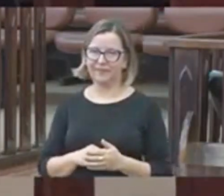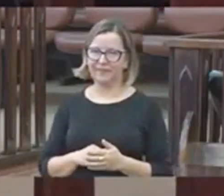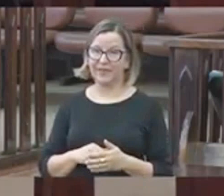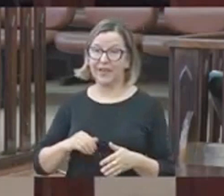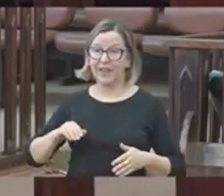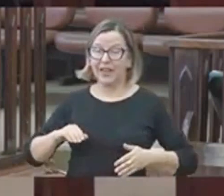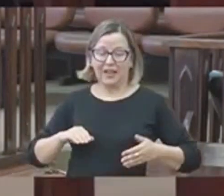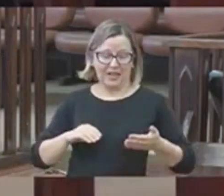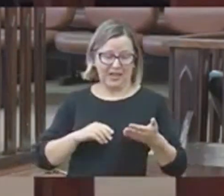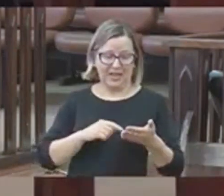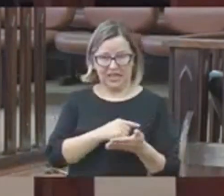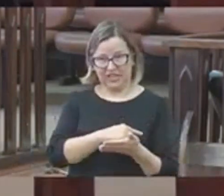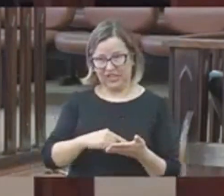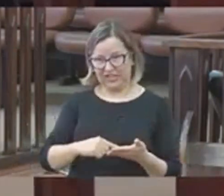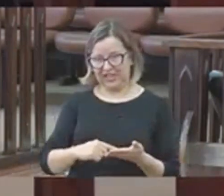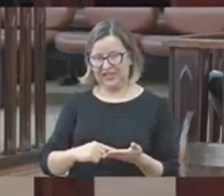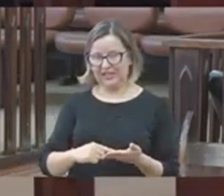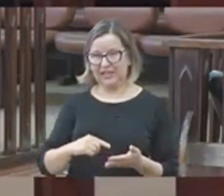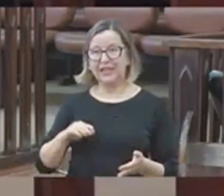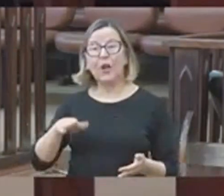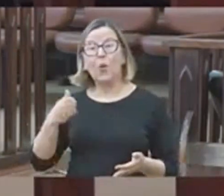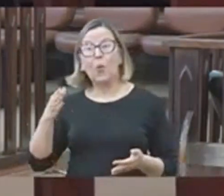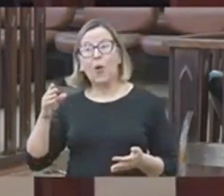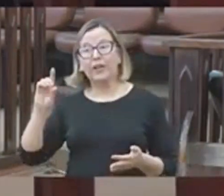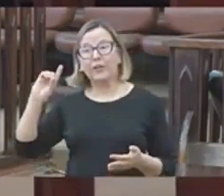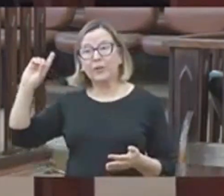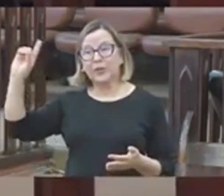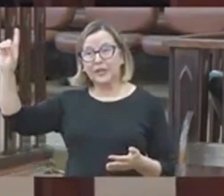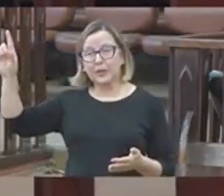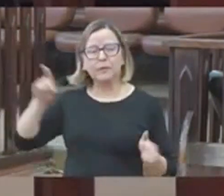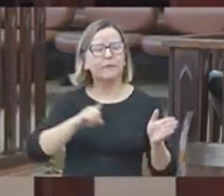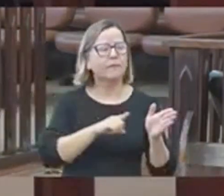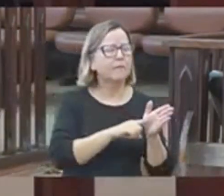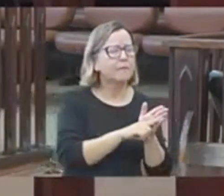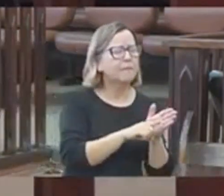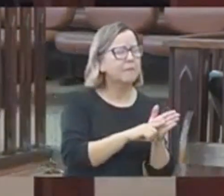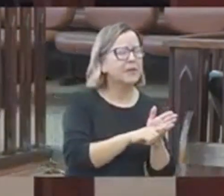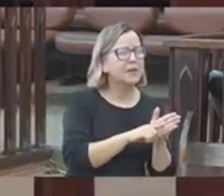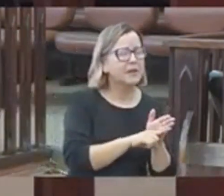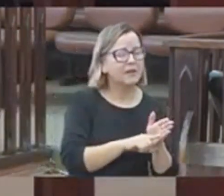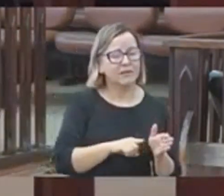Deus faz uma pergunta retórica para Adão,